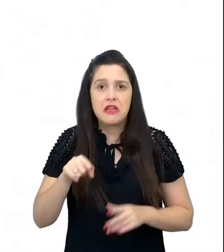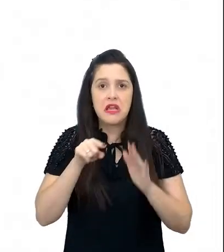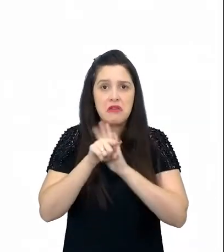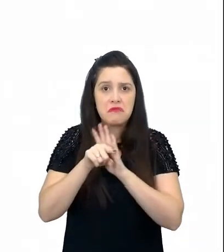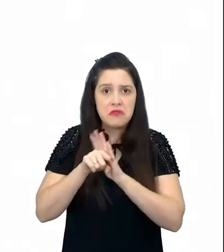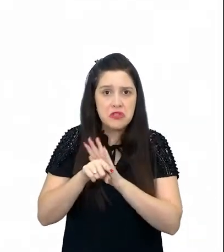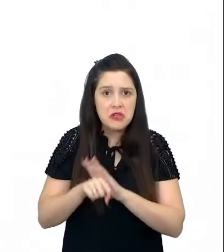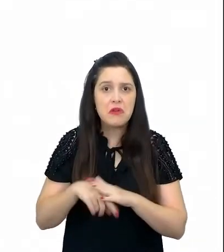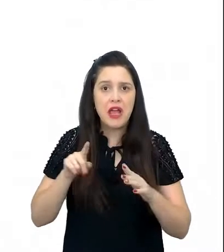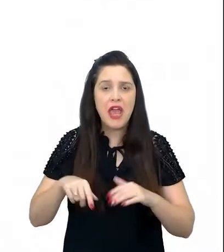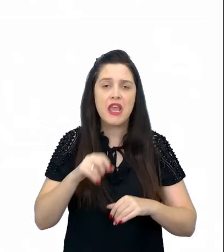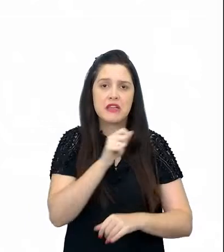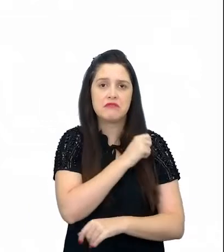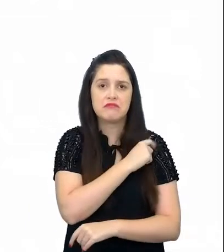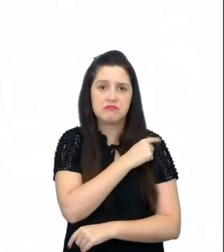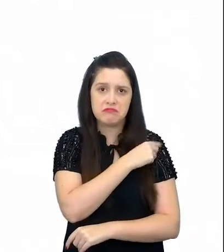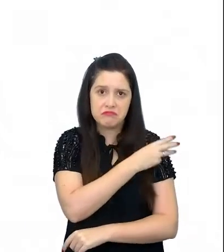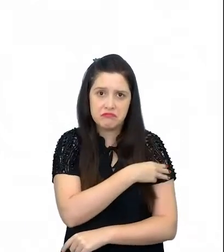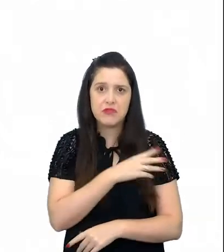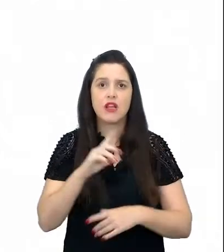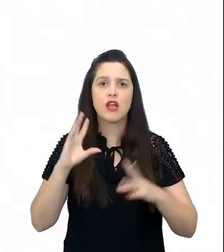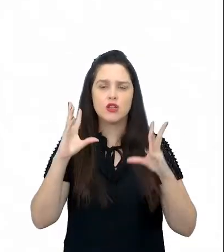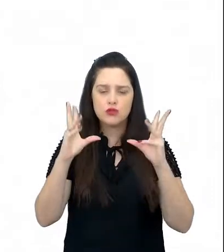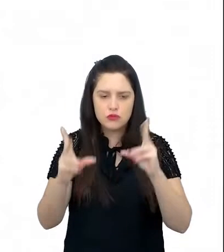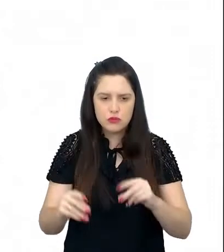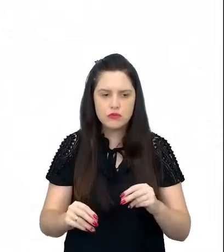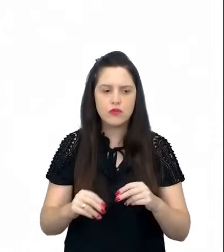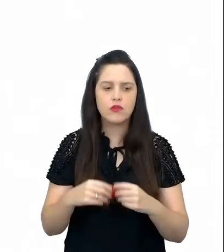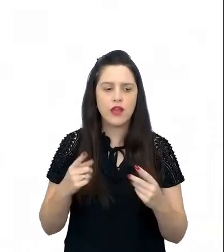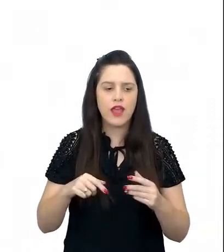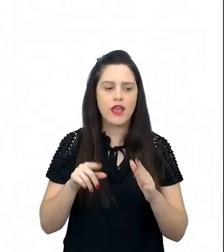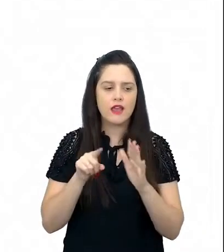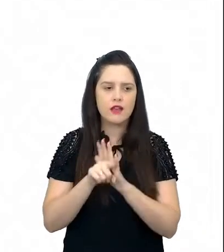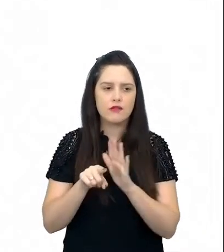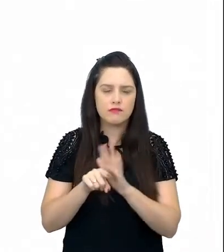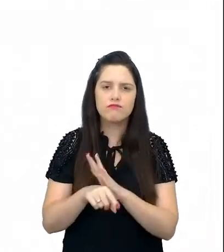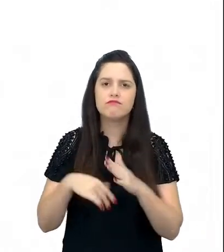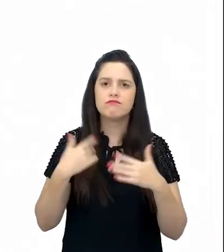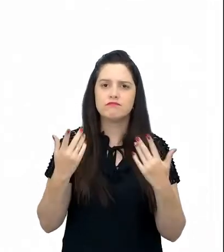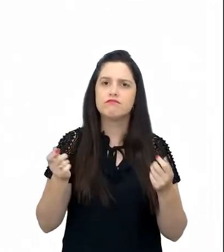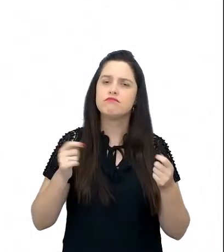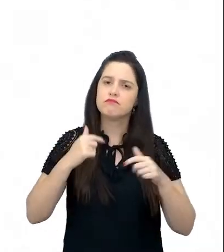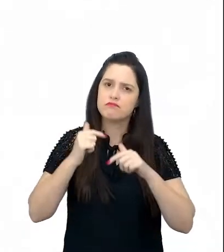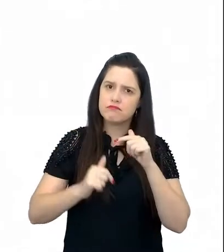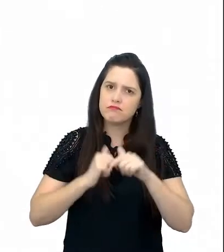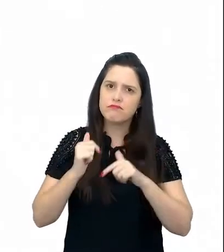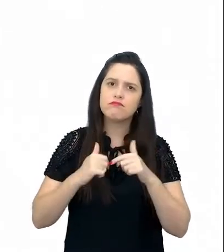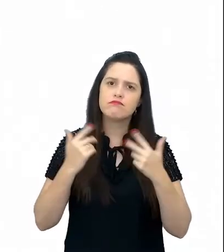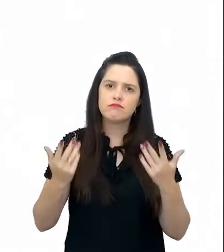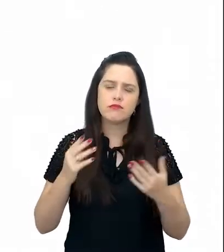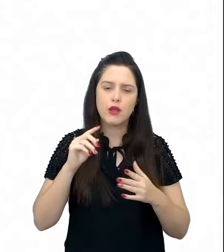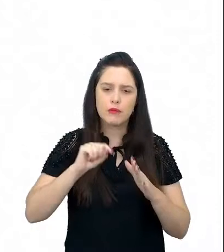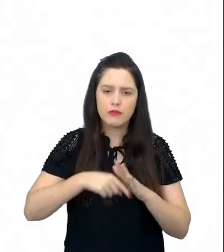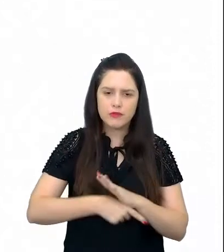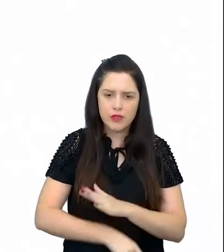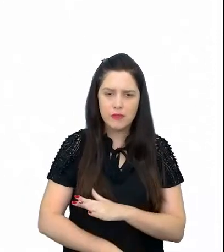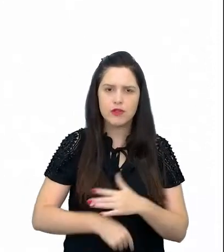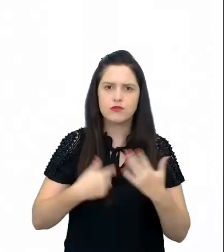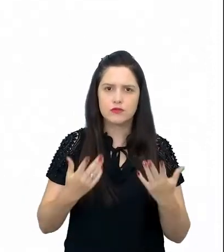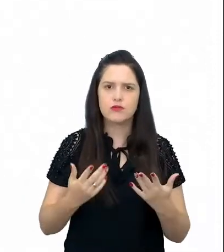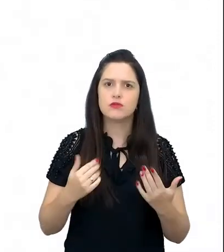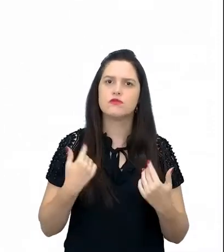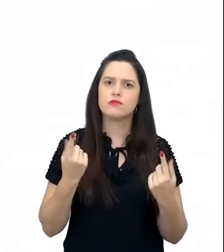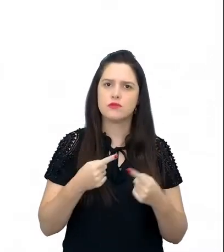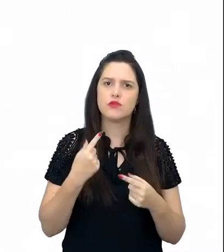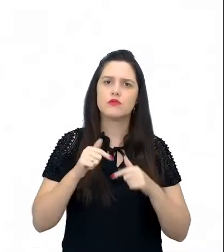lá no ensino fundamental, a gente não colocar, né, no ensino fundamental, talvez um, trabalhamos um pouquinho mais esse ensino fundamental 2, que a